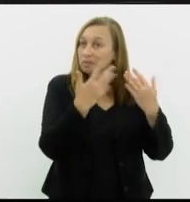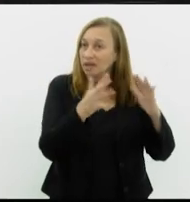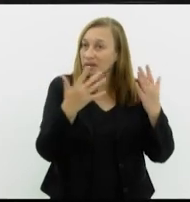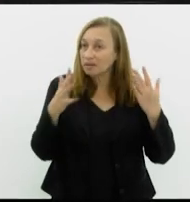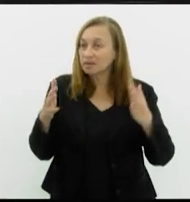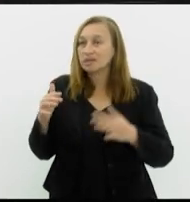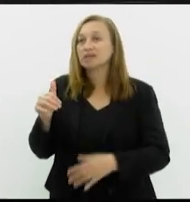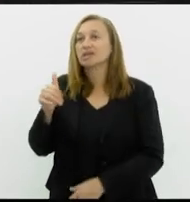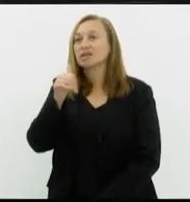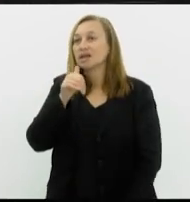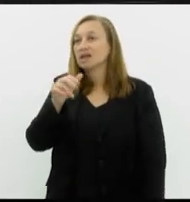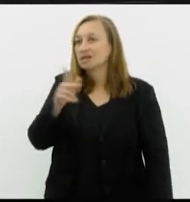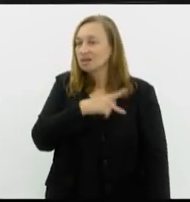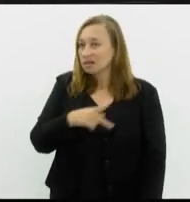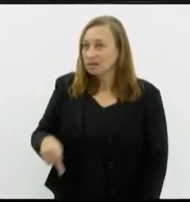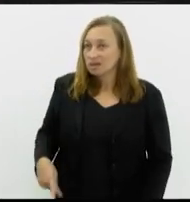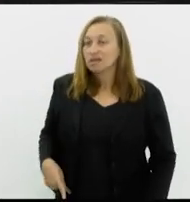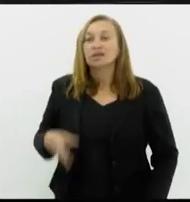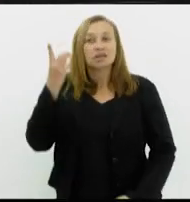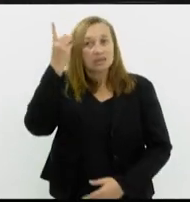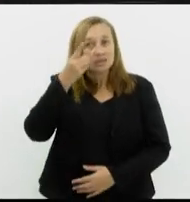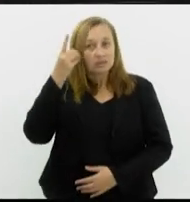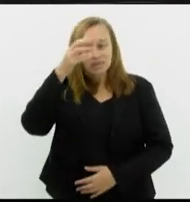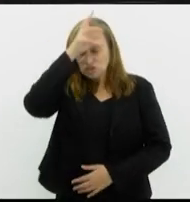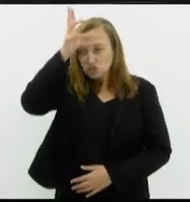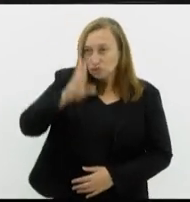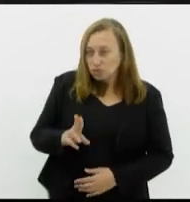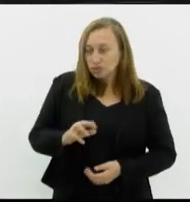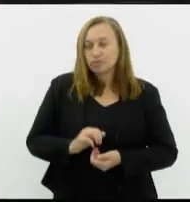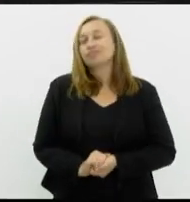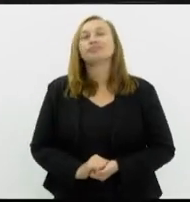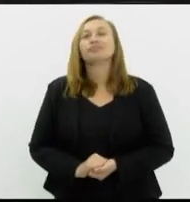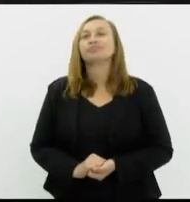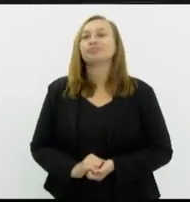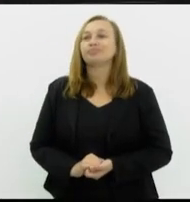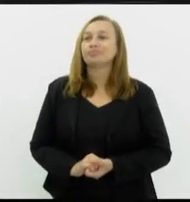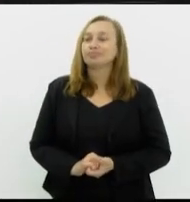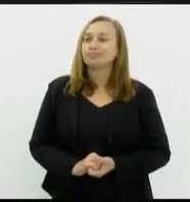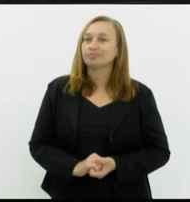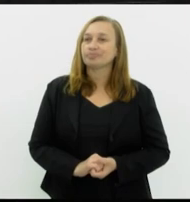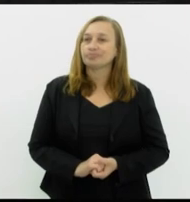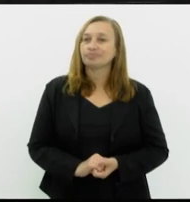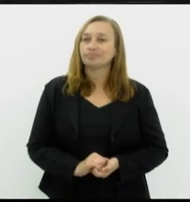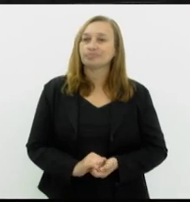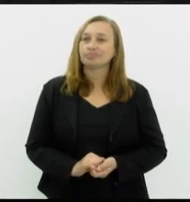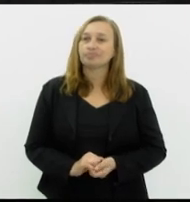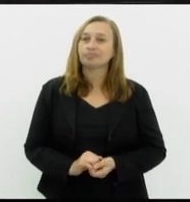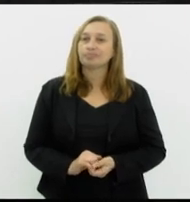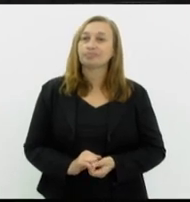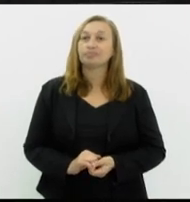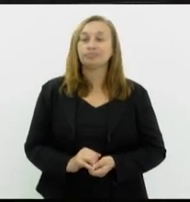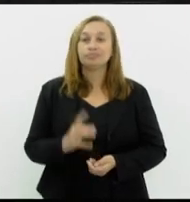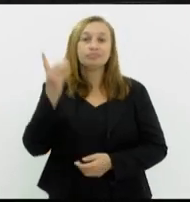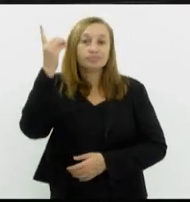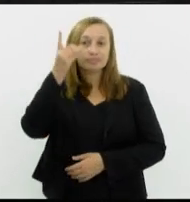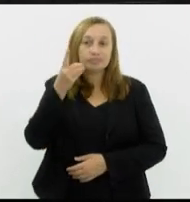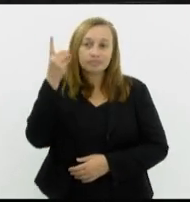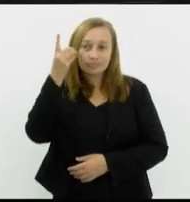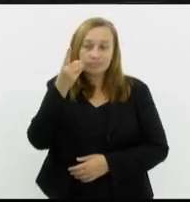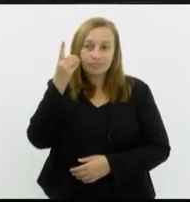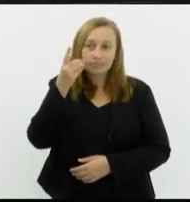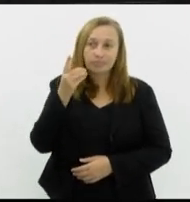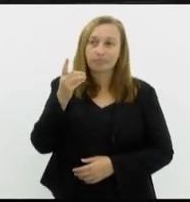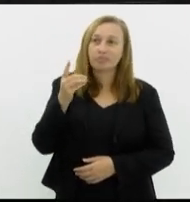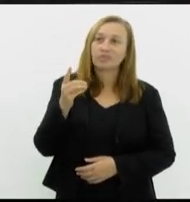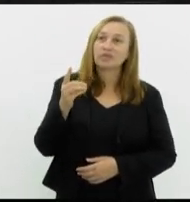senhora presidente, deputada Tia Ju, e a deputada